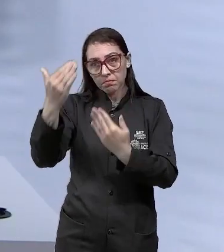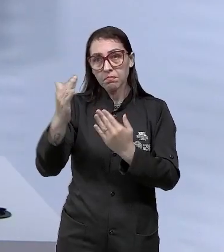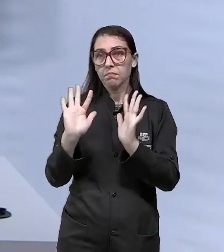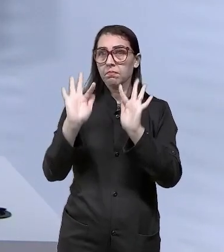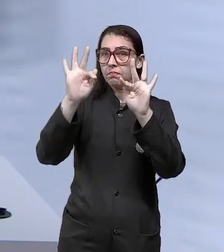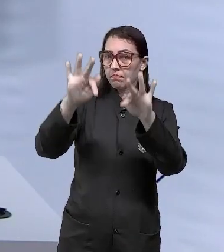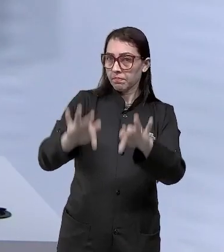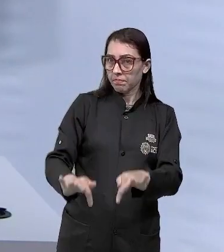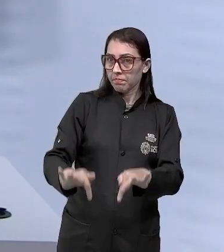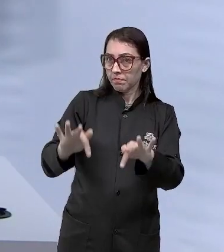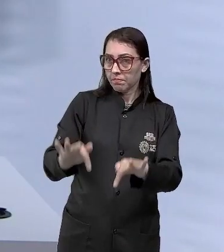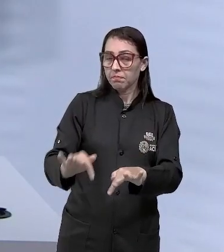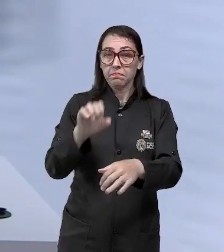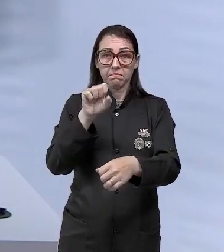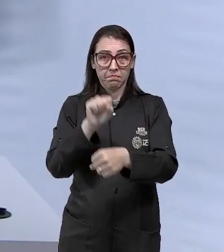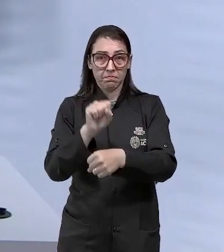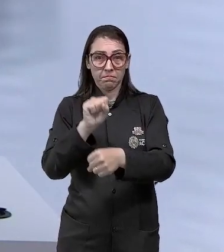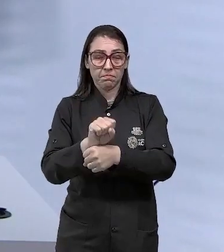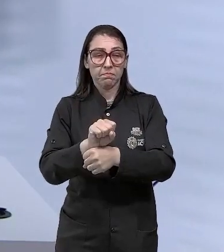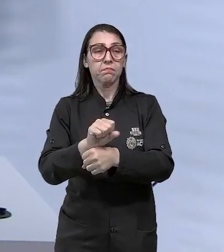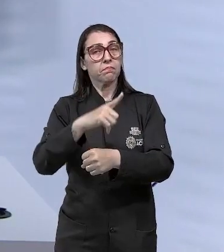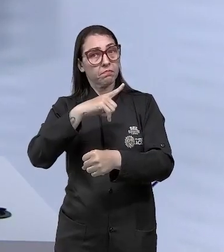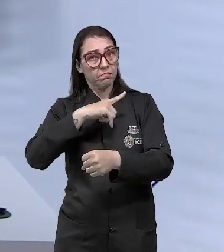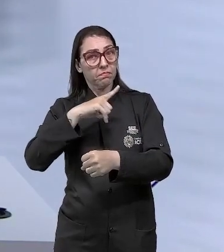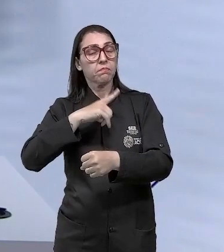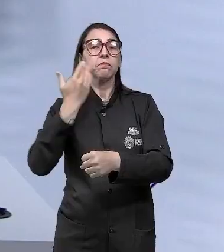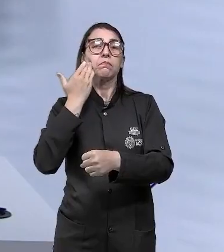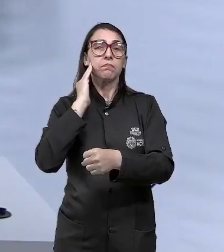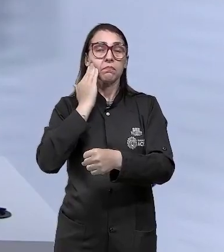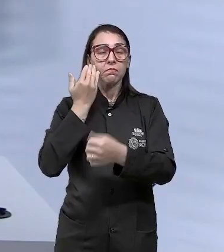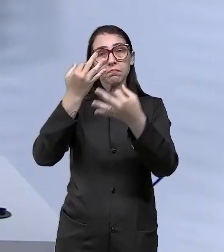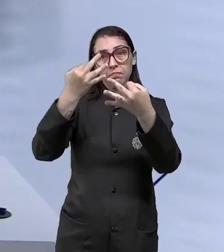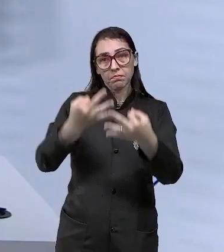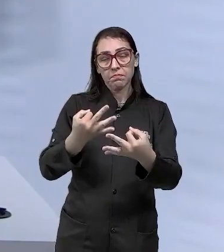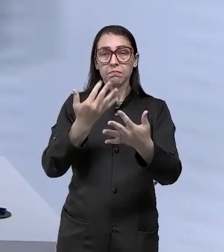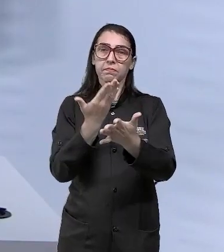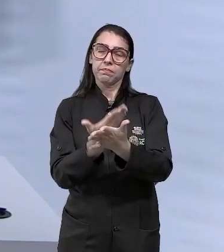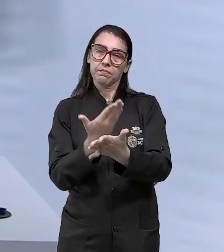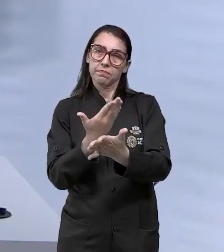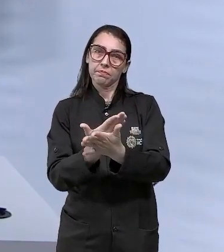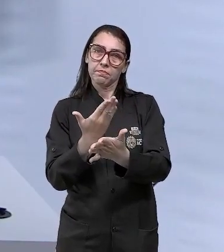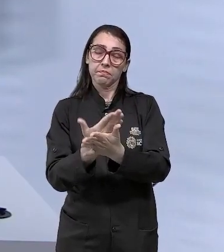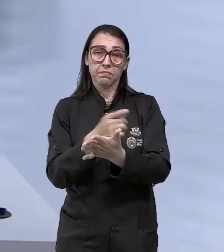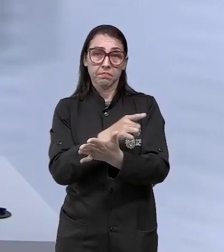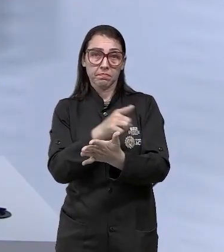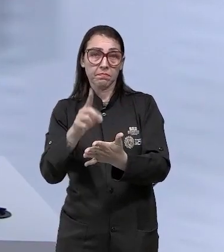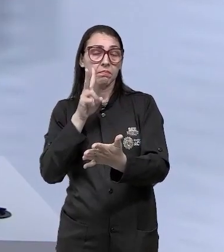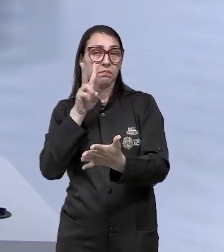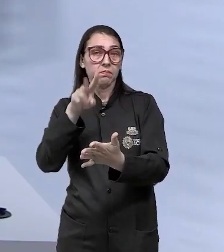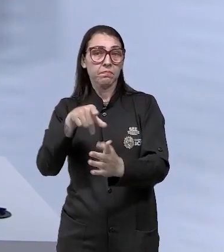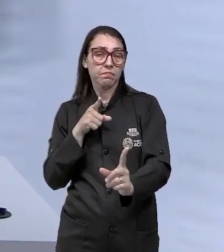final. Espero que você tenha entendido corretamente essa aula. Nós